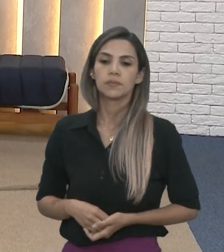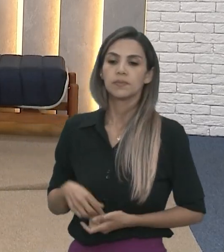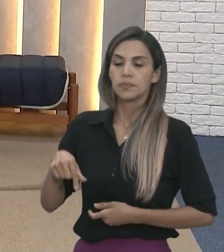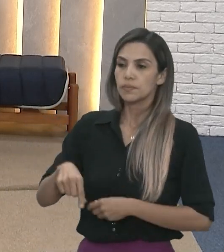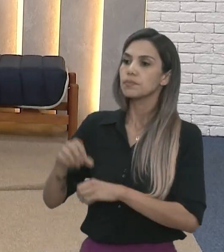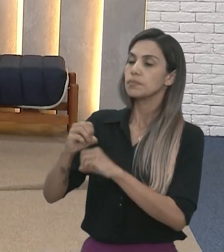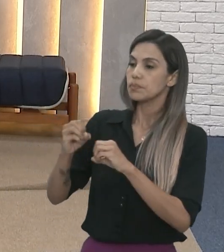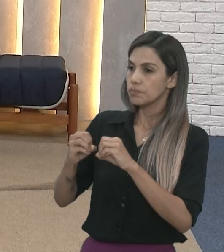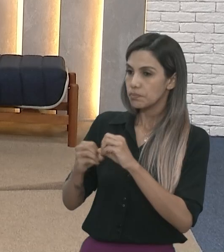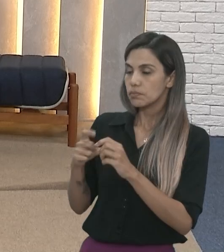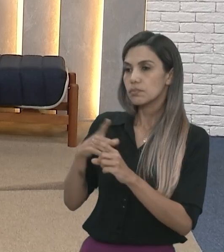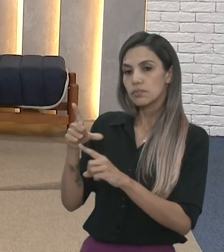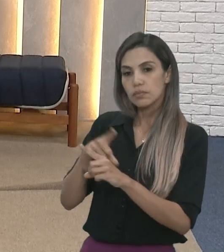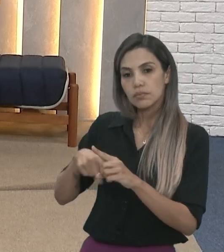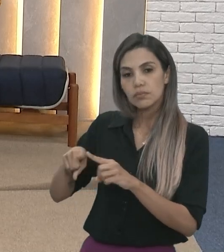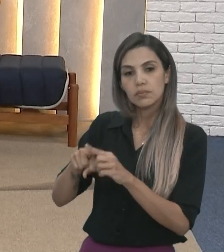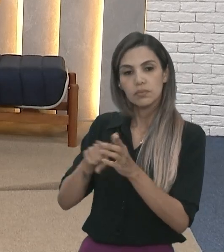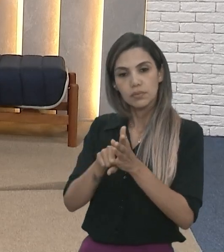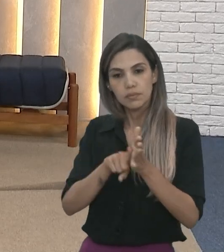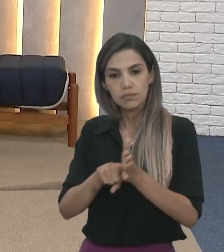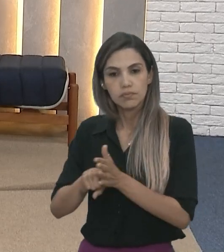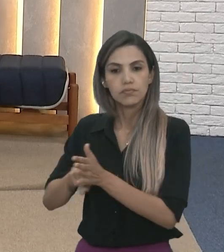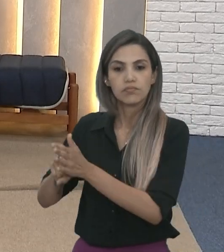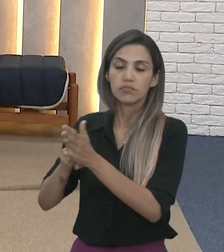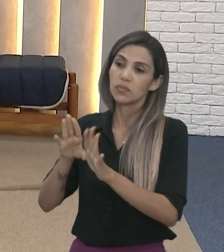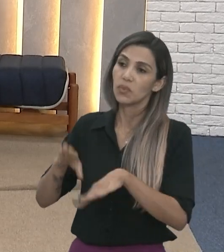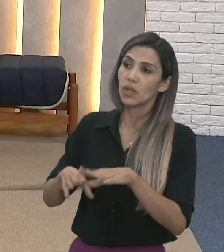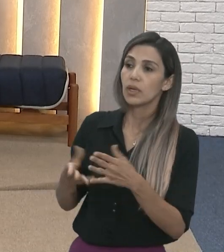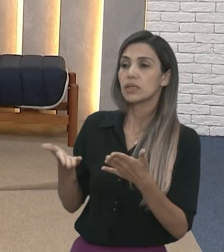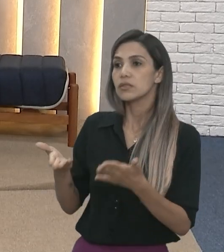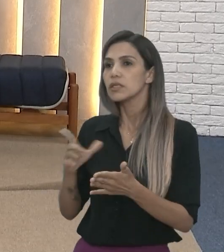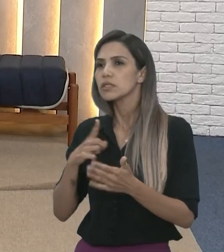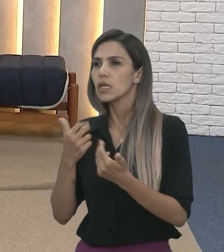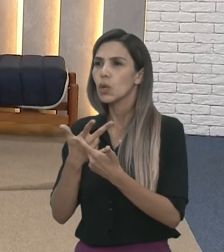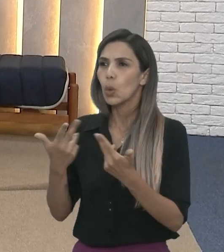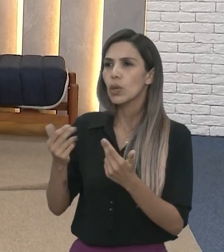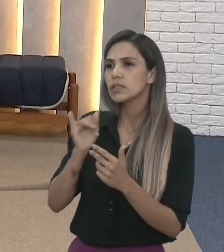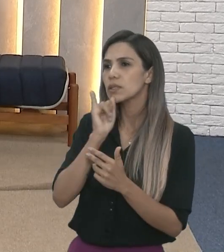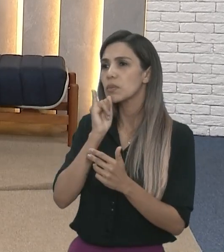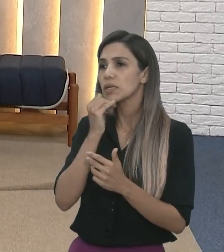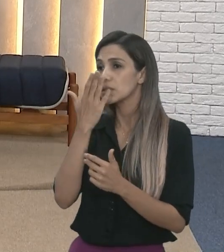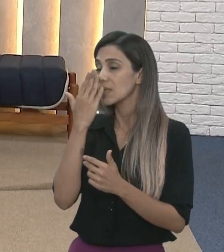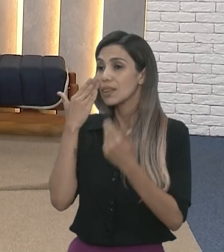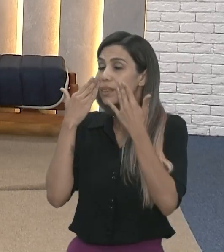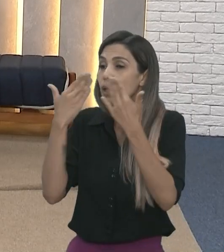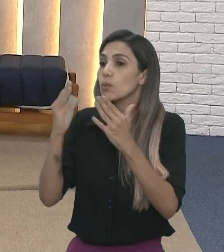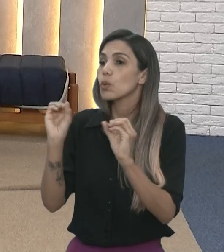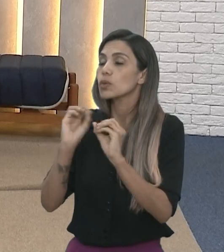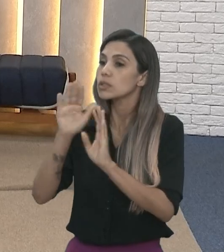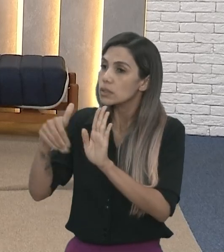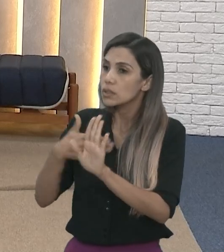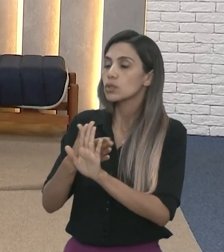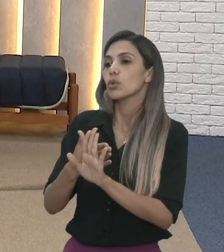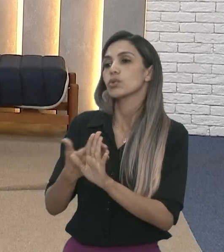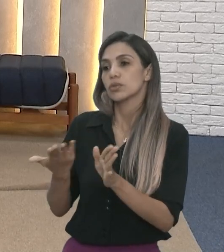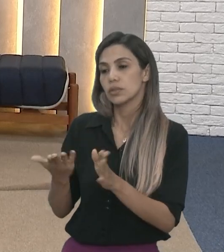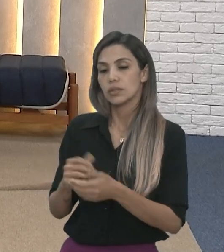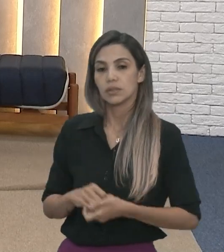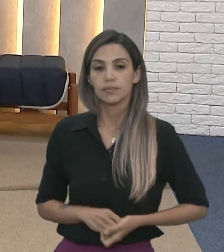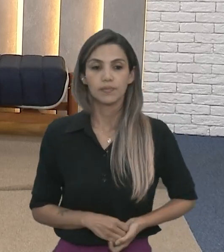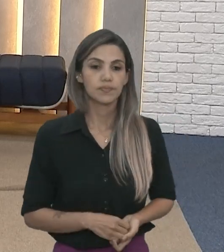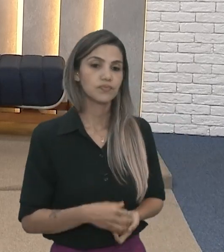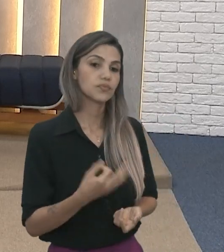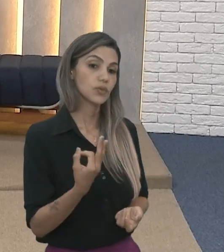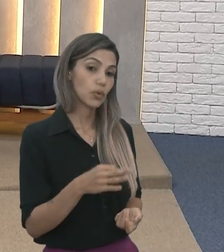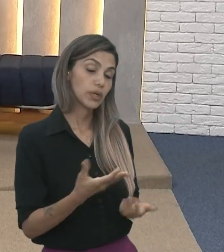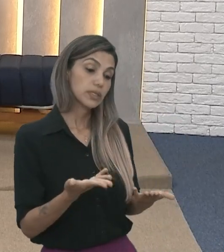ir atrás realmente, de denunciar muitas vezes algumas coisas que estão ali escondidas, né, Poliana? Sim. E o objetivo do trabalho é justamente